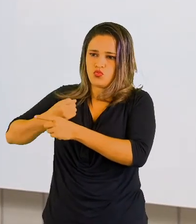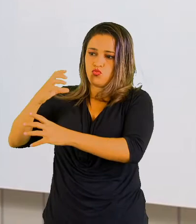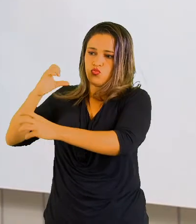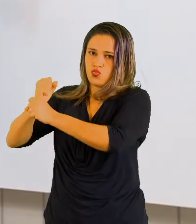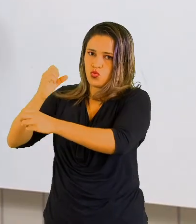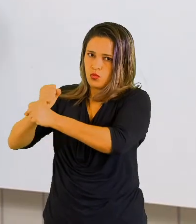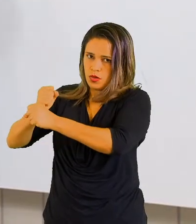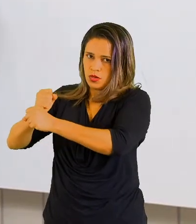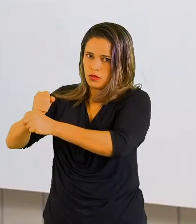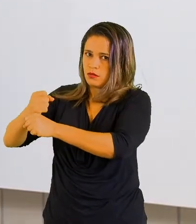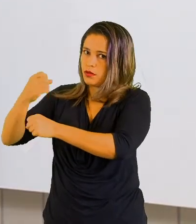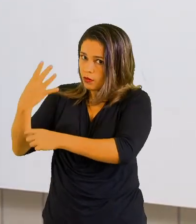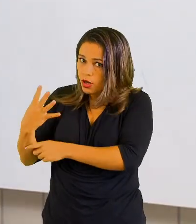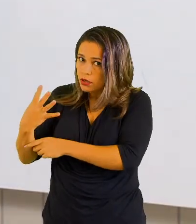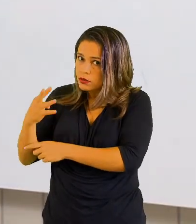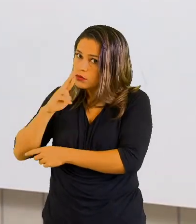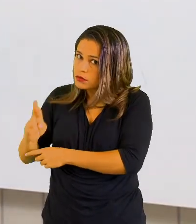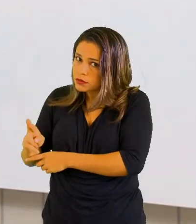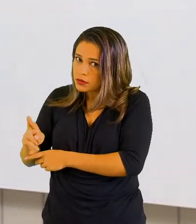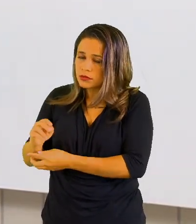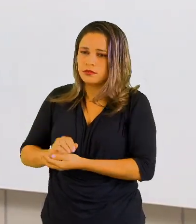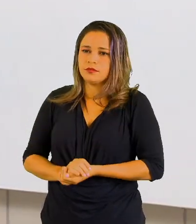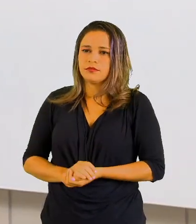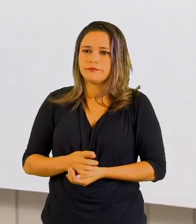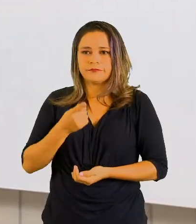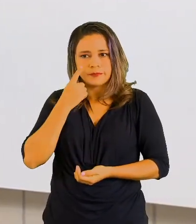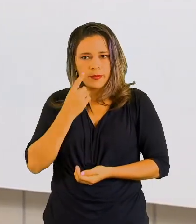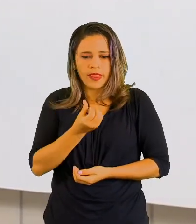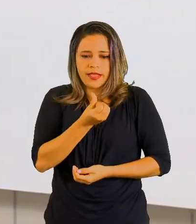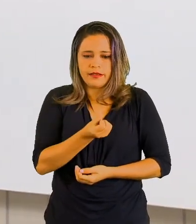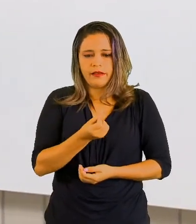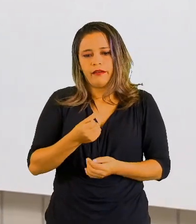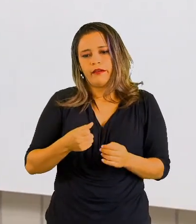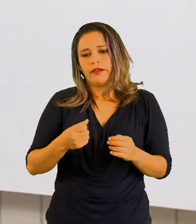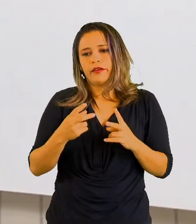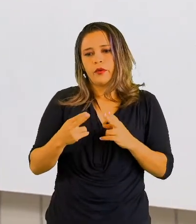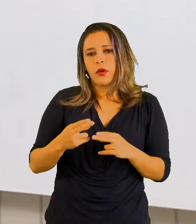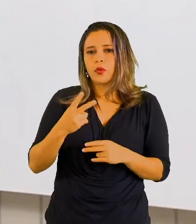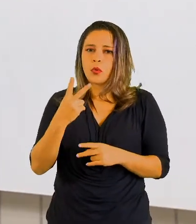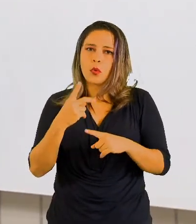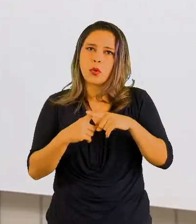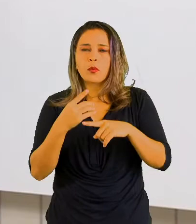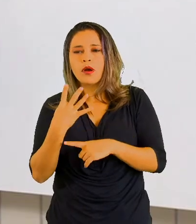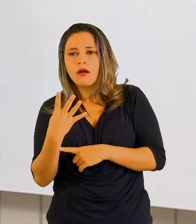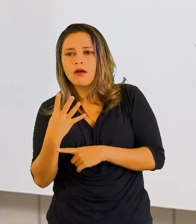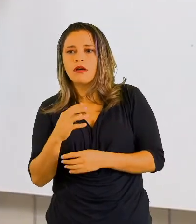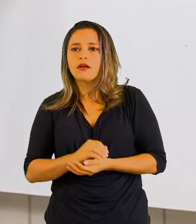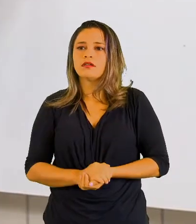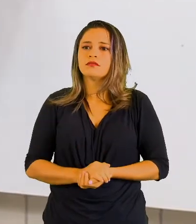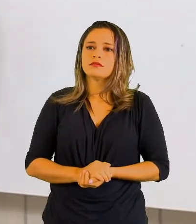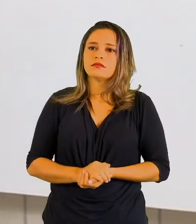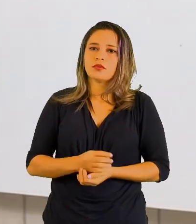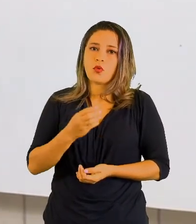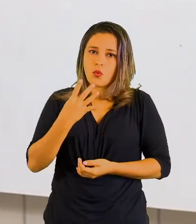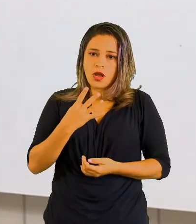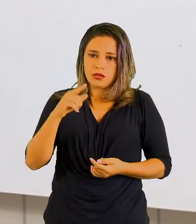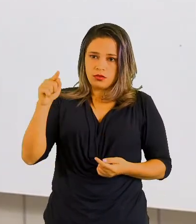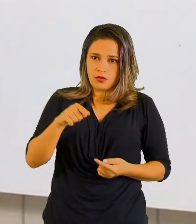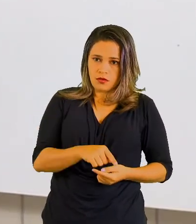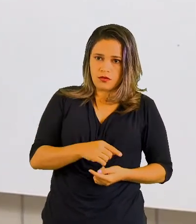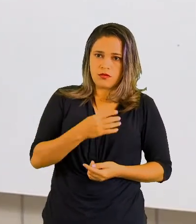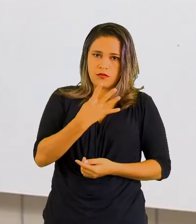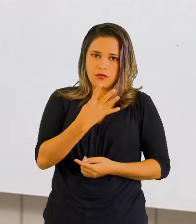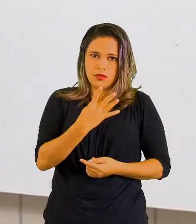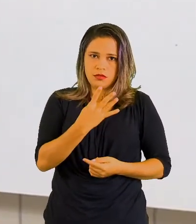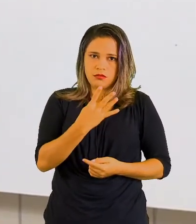4. Então, olha aqui, ó, 6 é igual a 2 mais 4. Esse terceiro termo, que é 4, é igual a